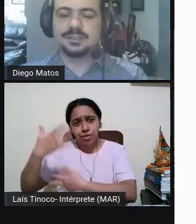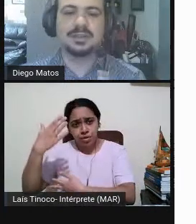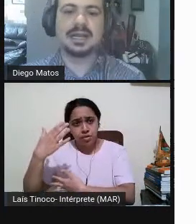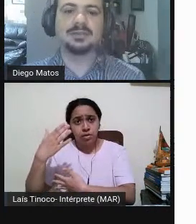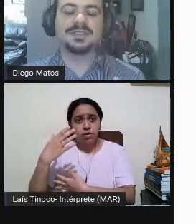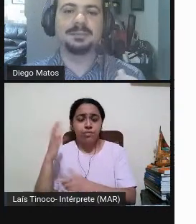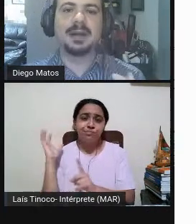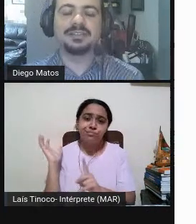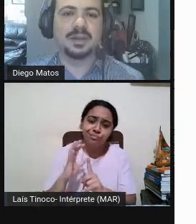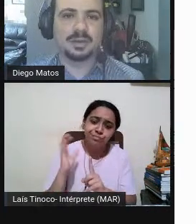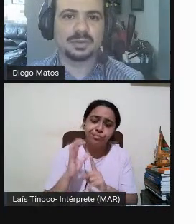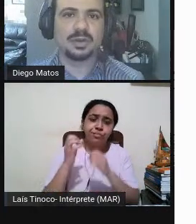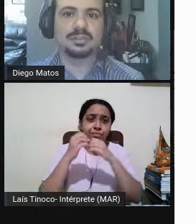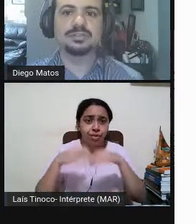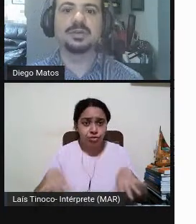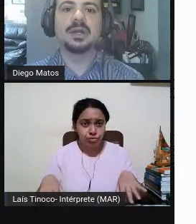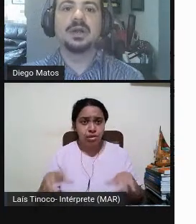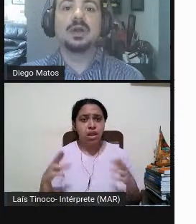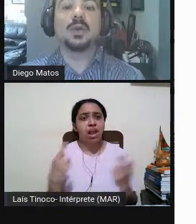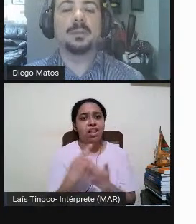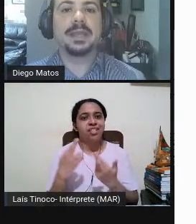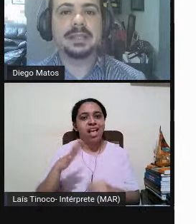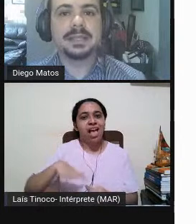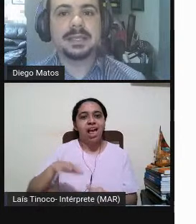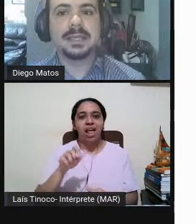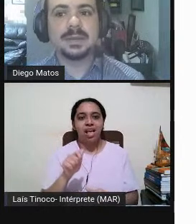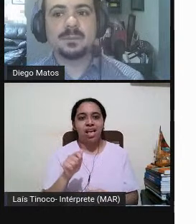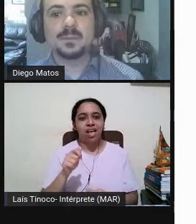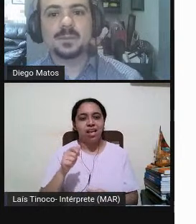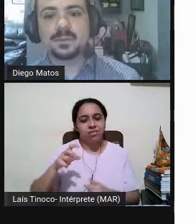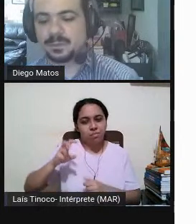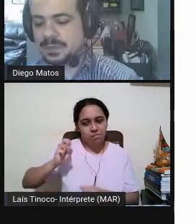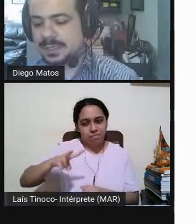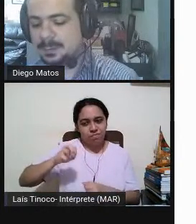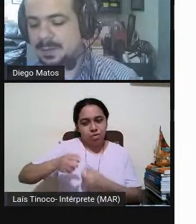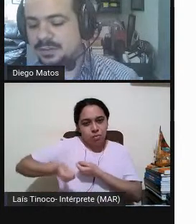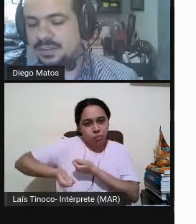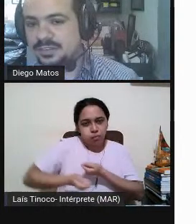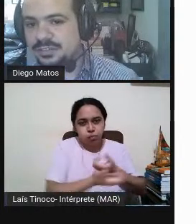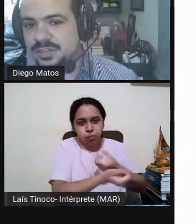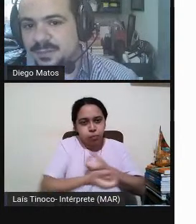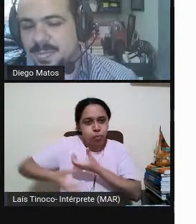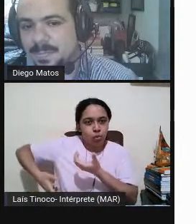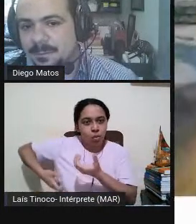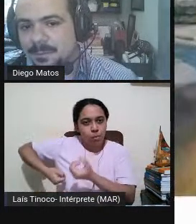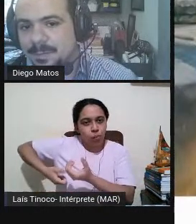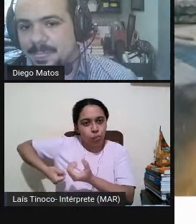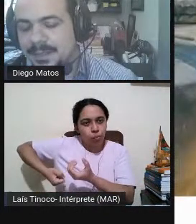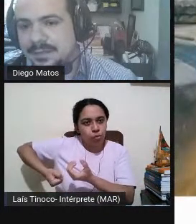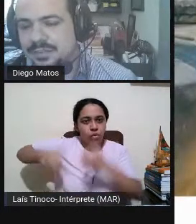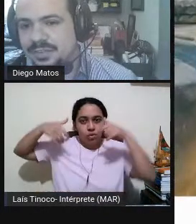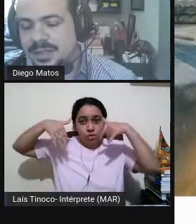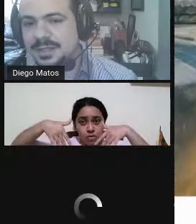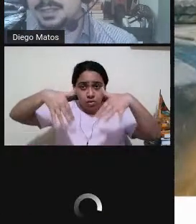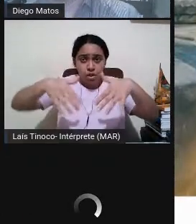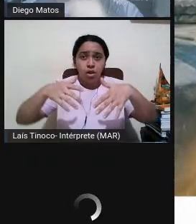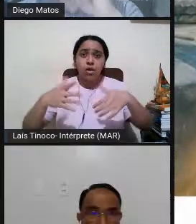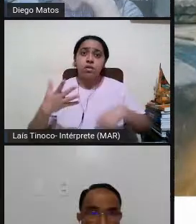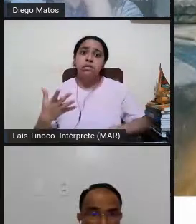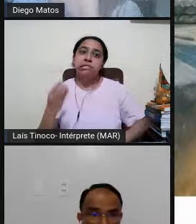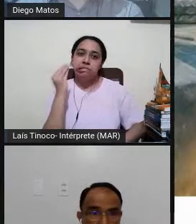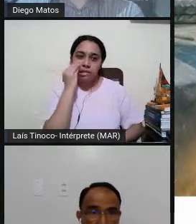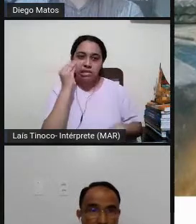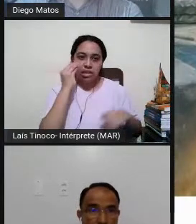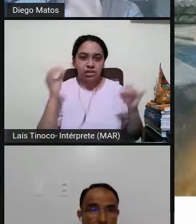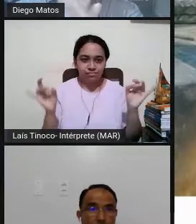Impacto relacionado essa parte de agrotóxico comentem e né para gente tentar fechar